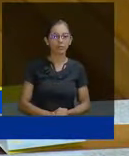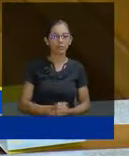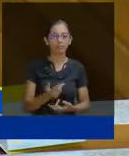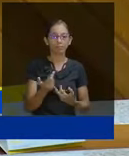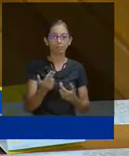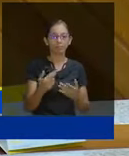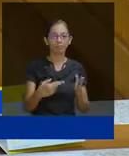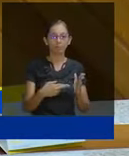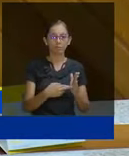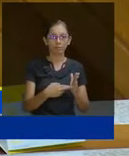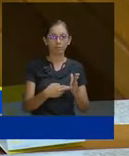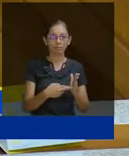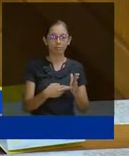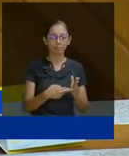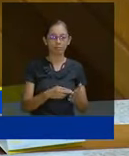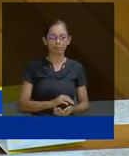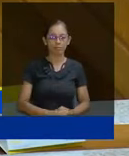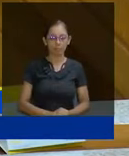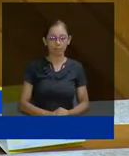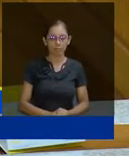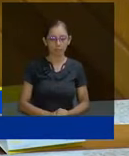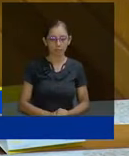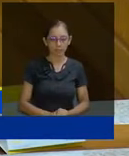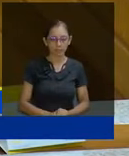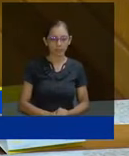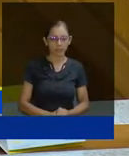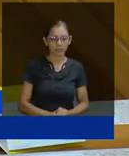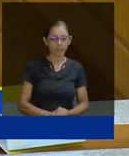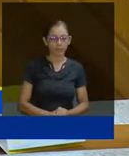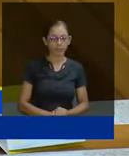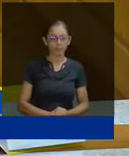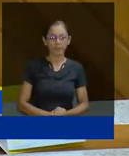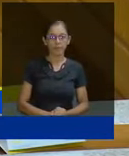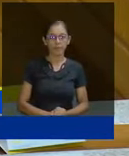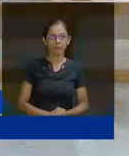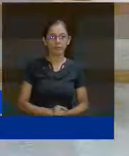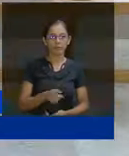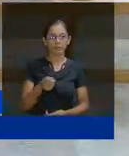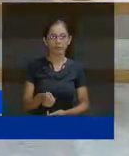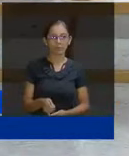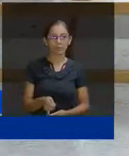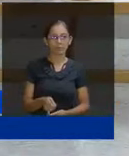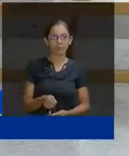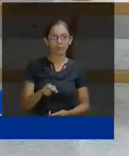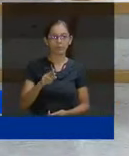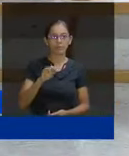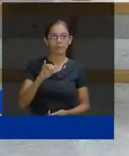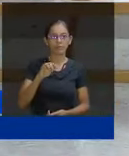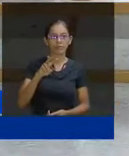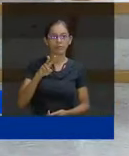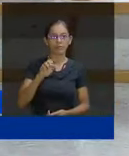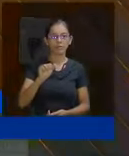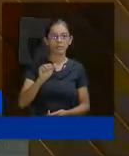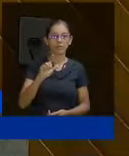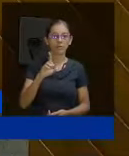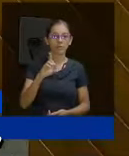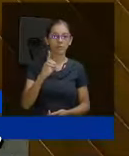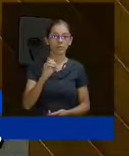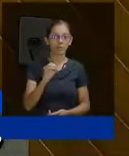eminente relatora. Foco na juíza Paola Santos. Juiz Rivaldo Foco Valente. na parte central da mesa.